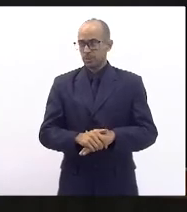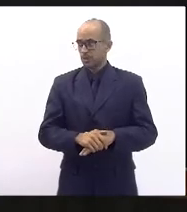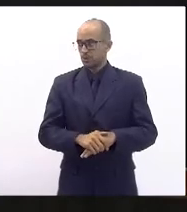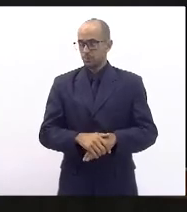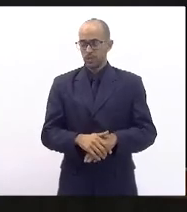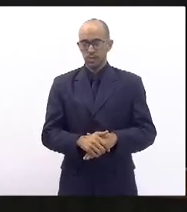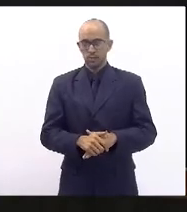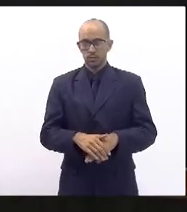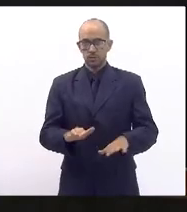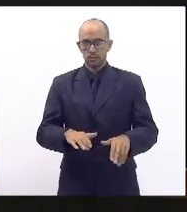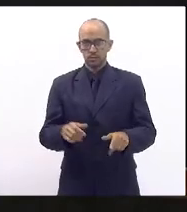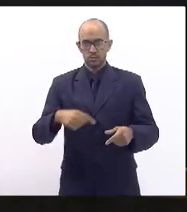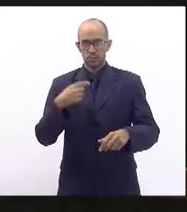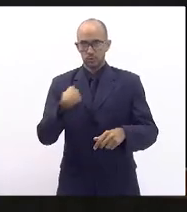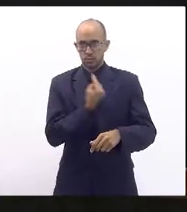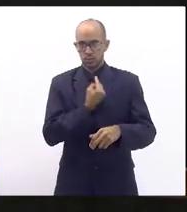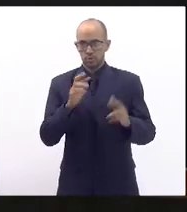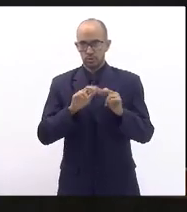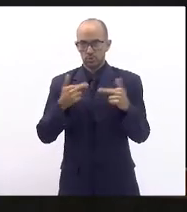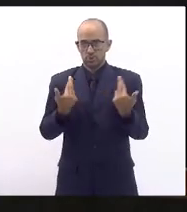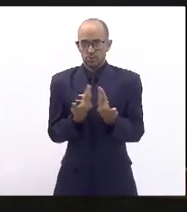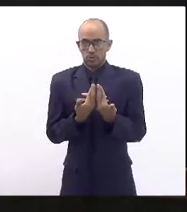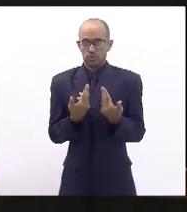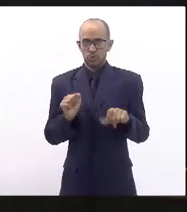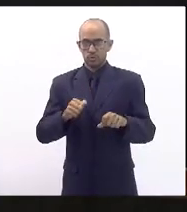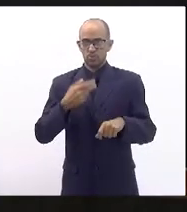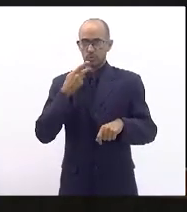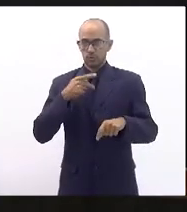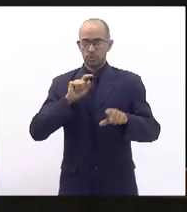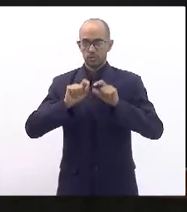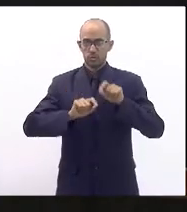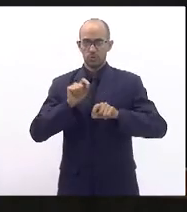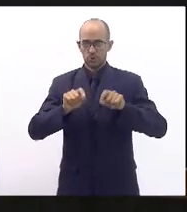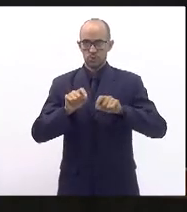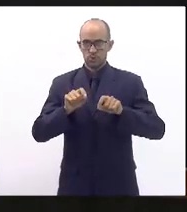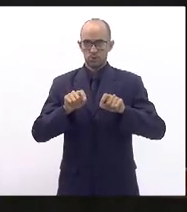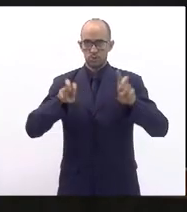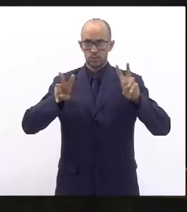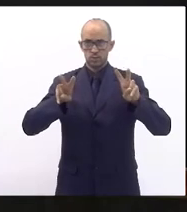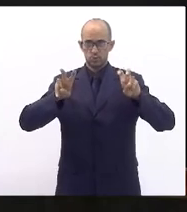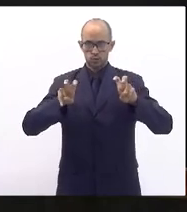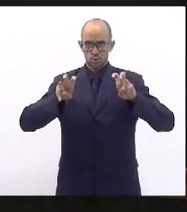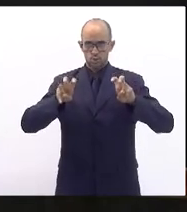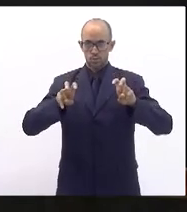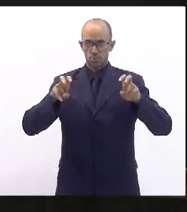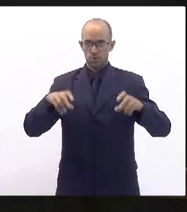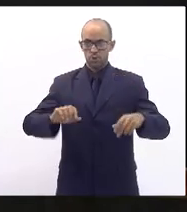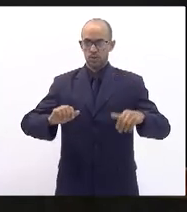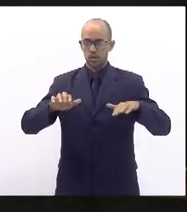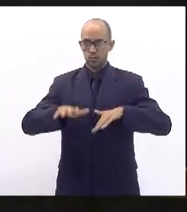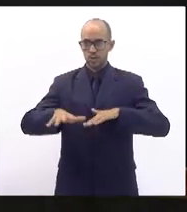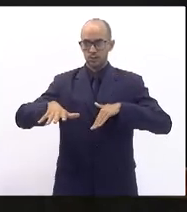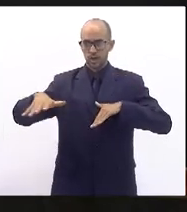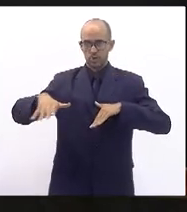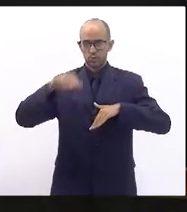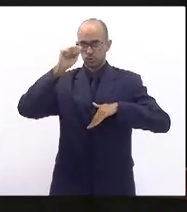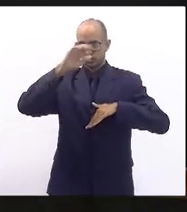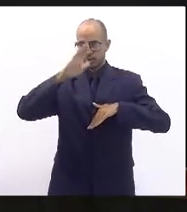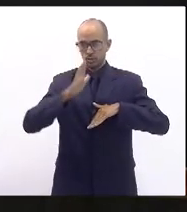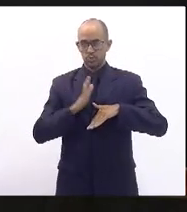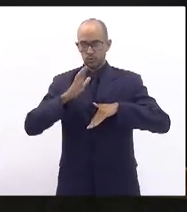estamos reunidos para falar sobre o exército brasileiro EA